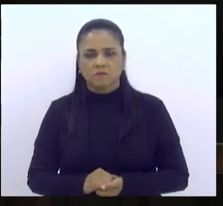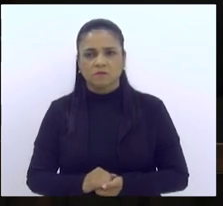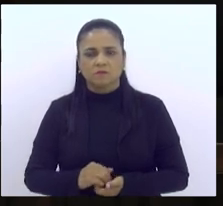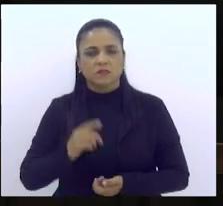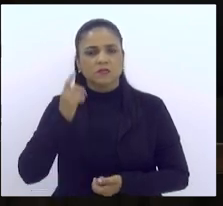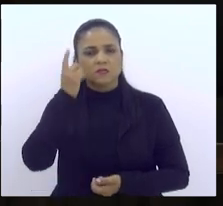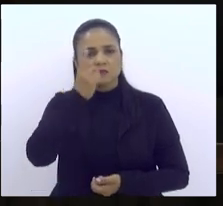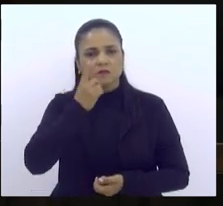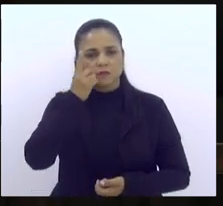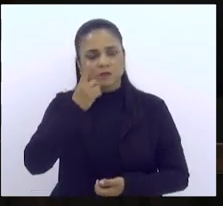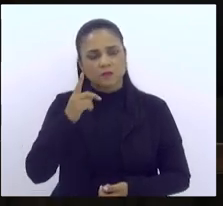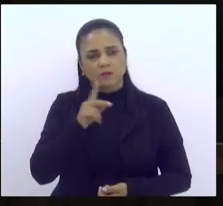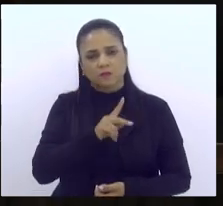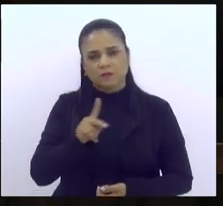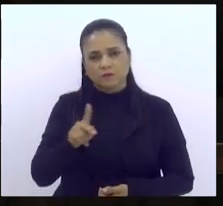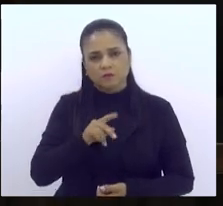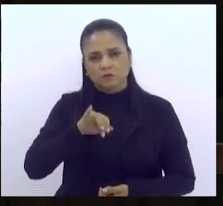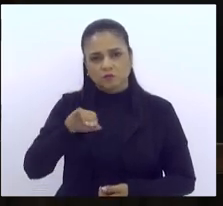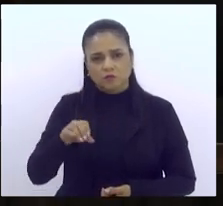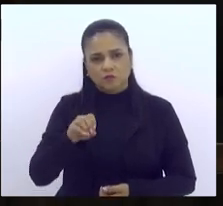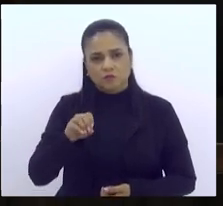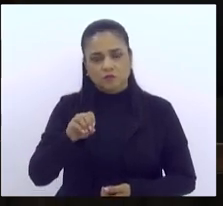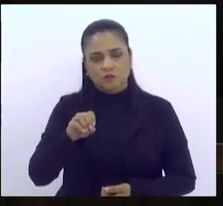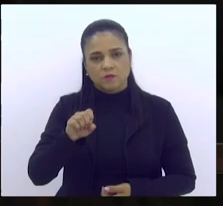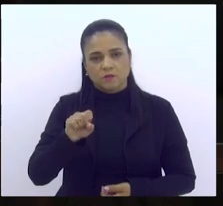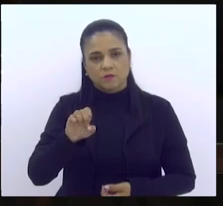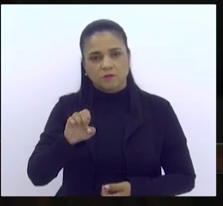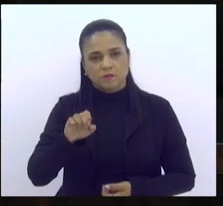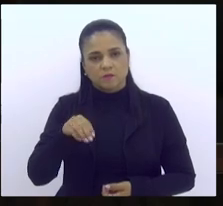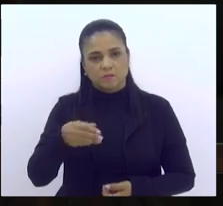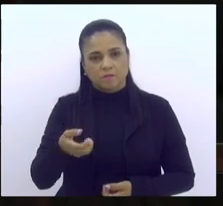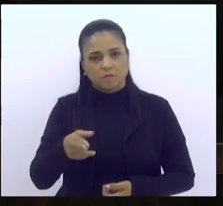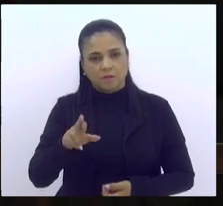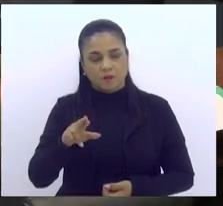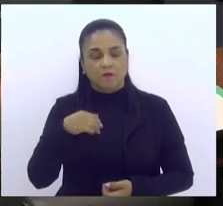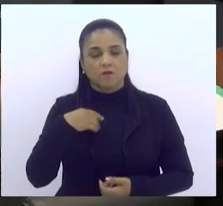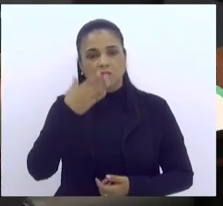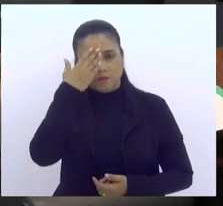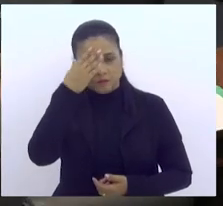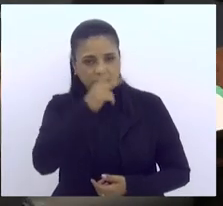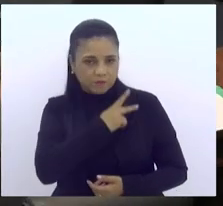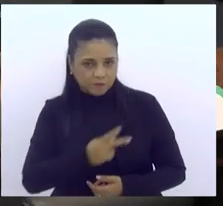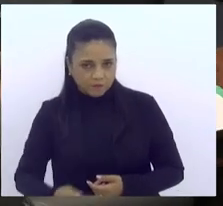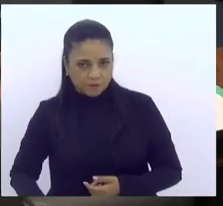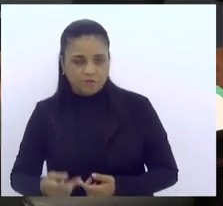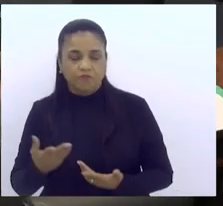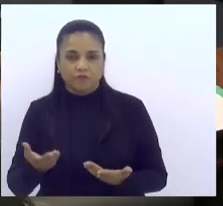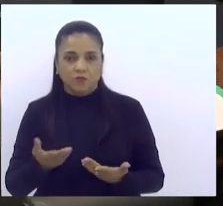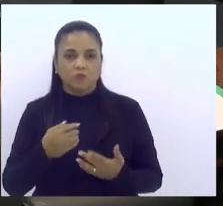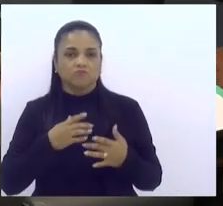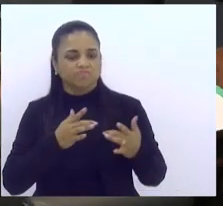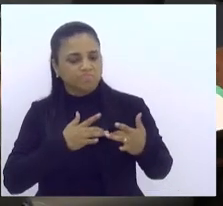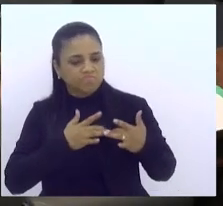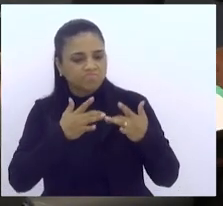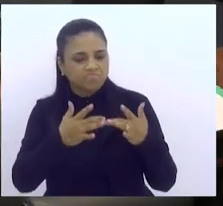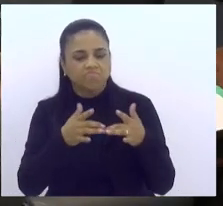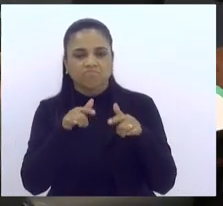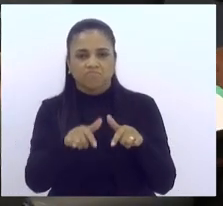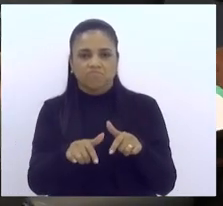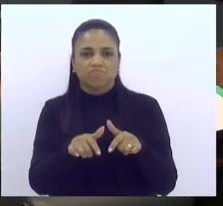Deputado professor Josemar, por favor. Obrigado, presidente. Primeiro, eu quero prestar a minha